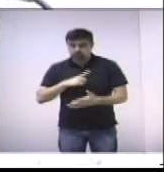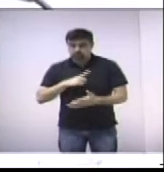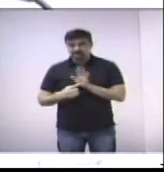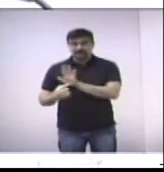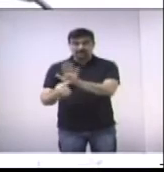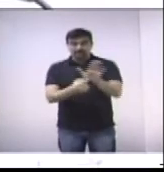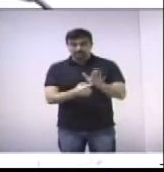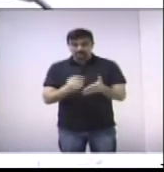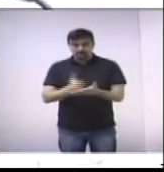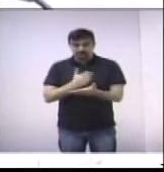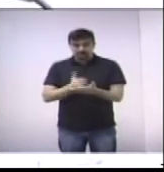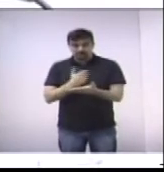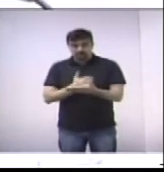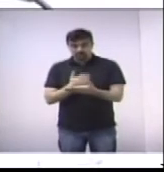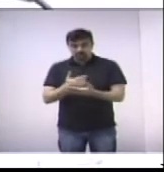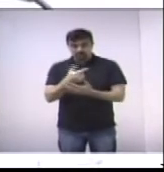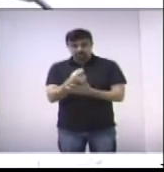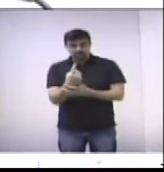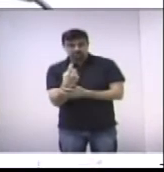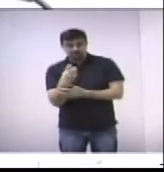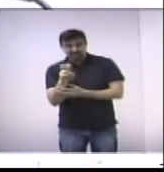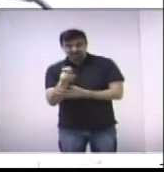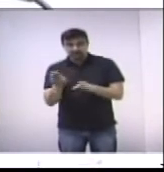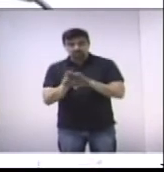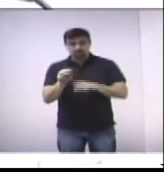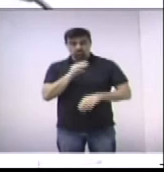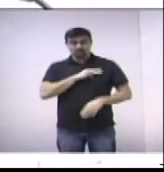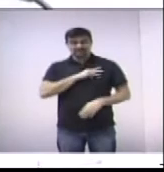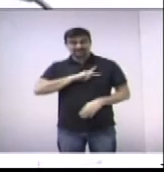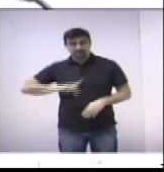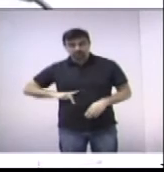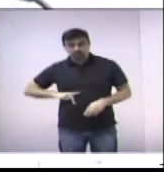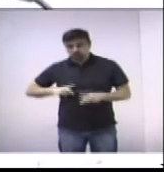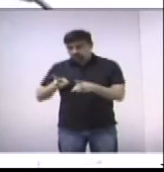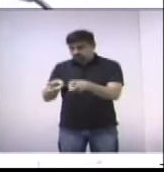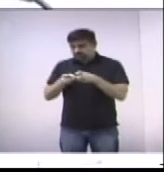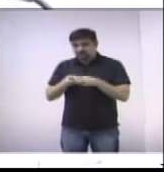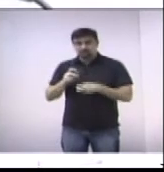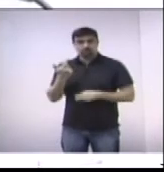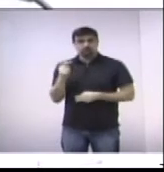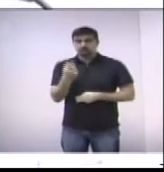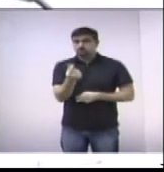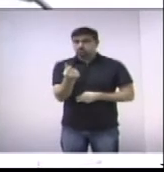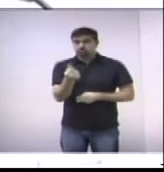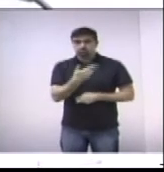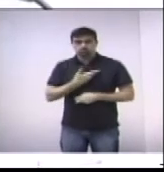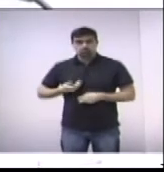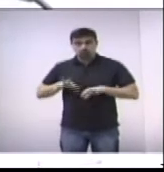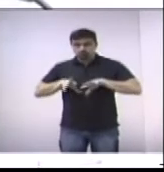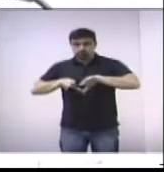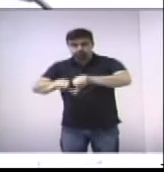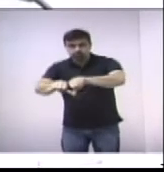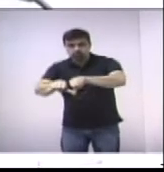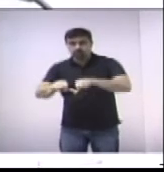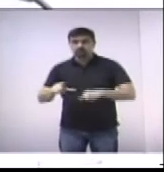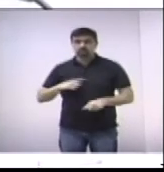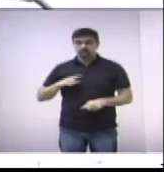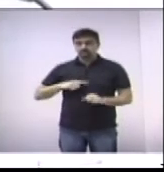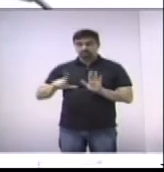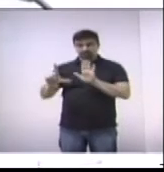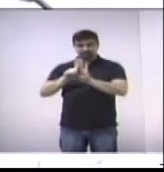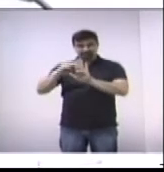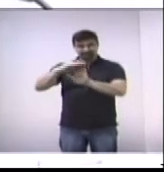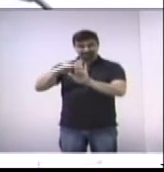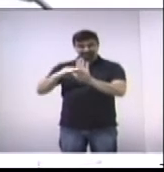parecer, folhas 2015-2021, o Ministério Público aduziu não ter constatado lesão ao patrimônio público, a despeito das